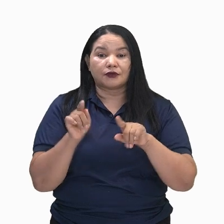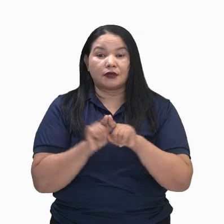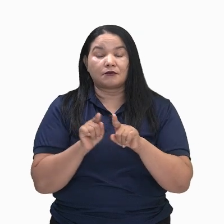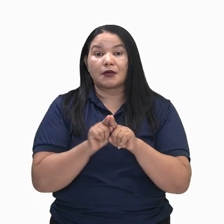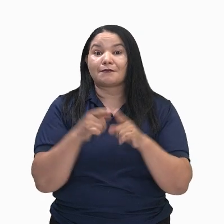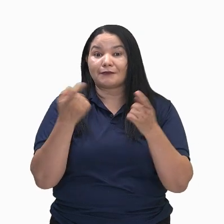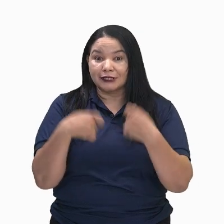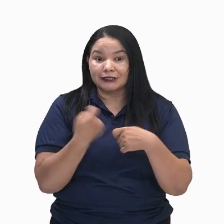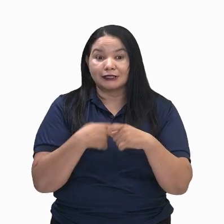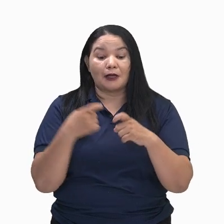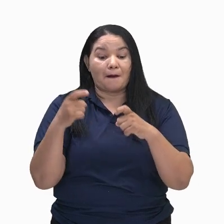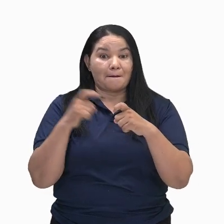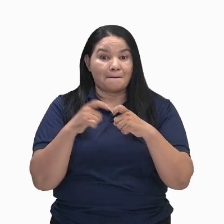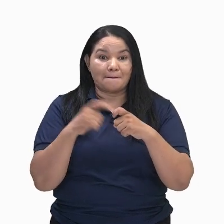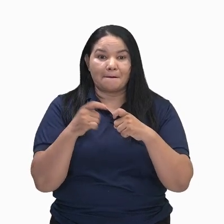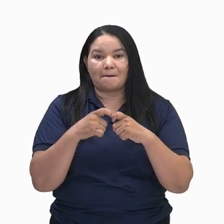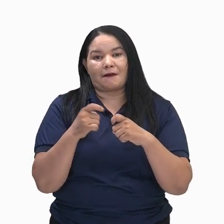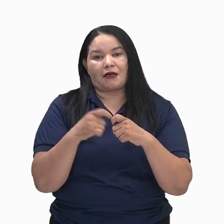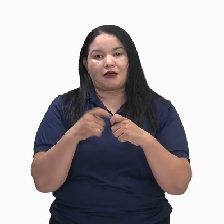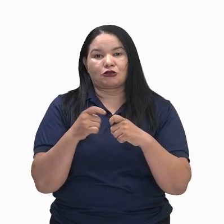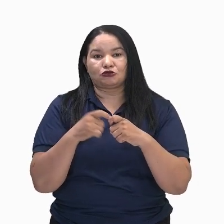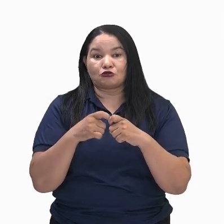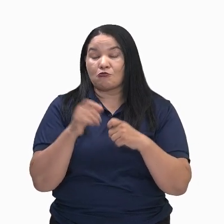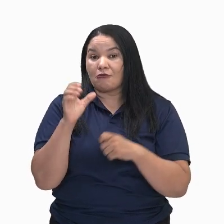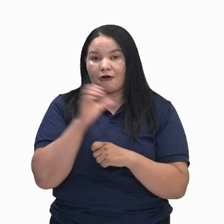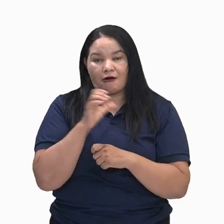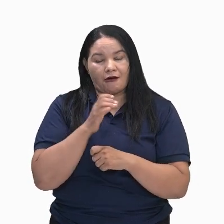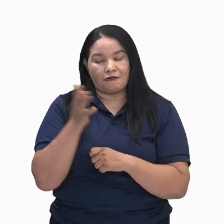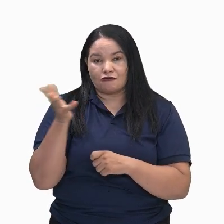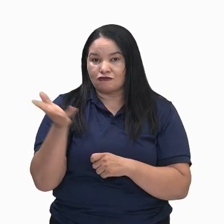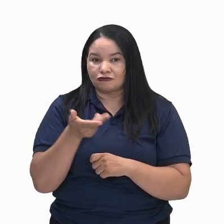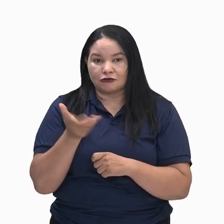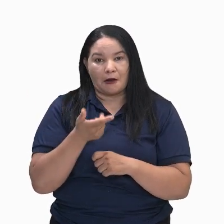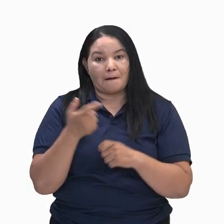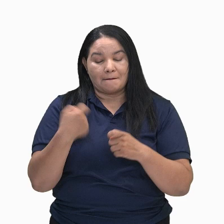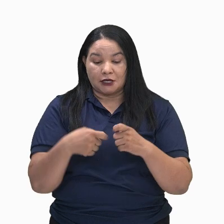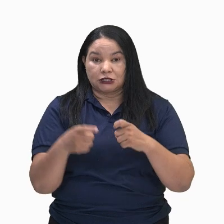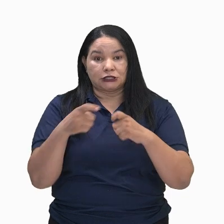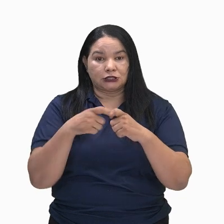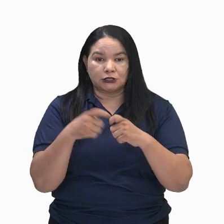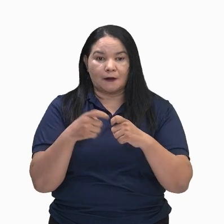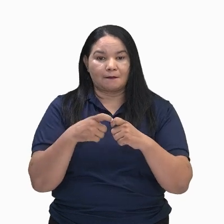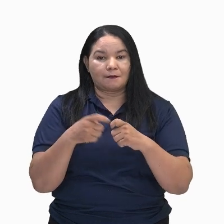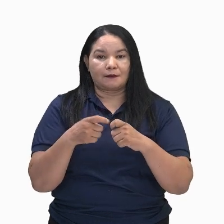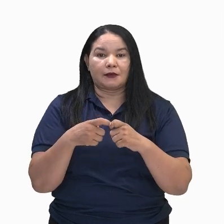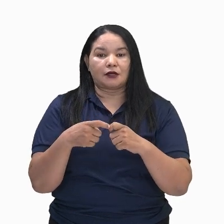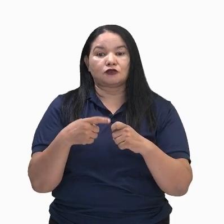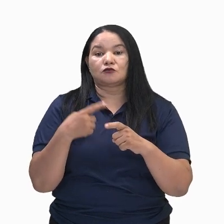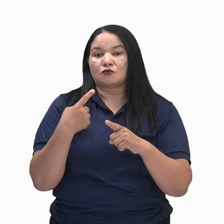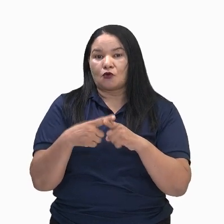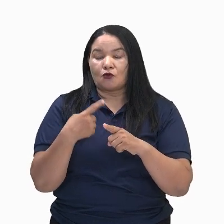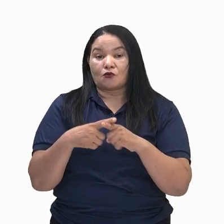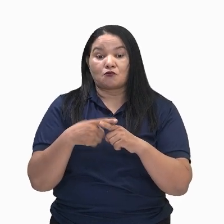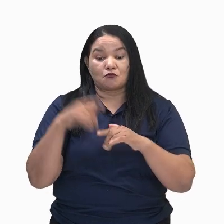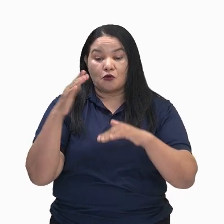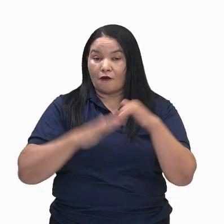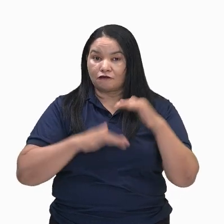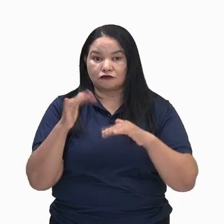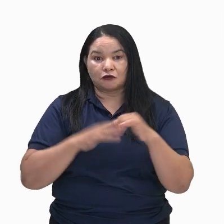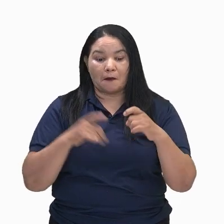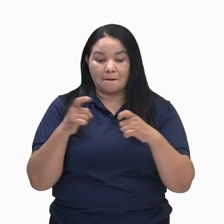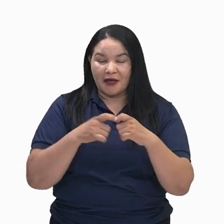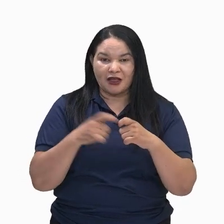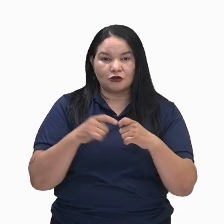encaminhar imediatamente para o atendimento médico, já que a luxação precisa ser tratada por um profissional. Não vai